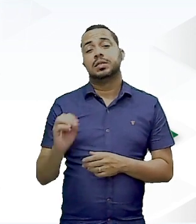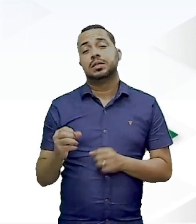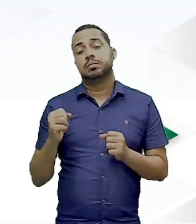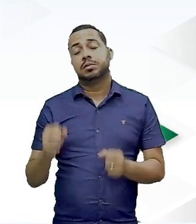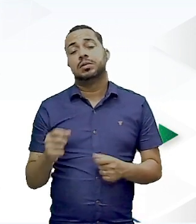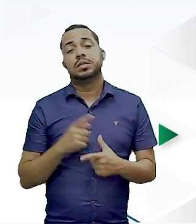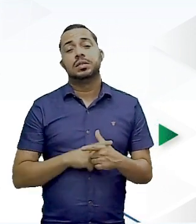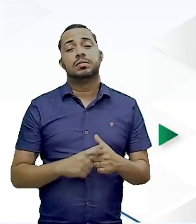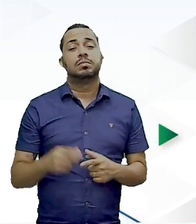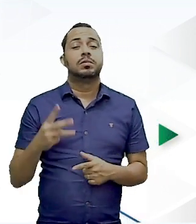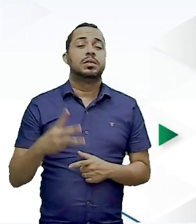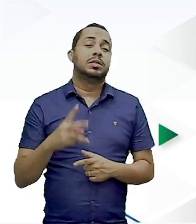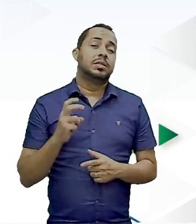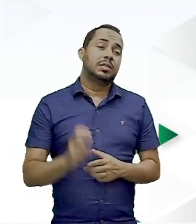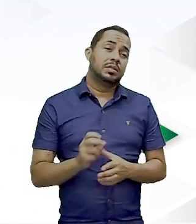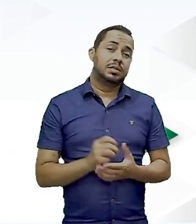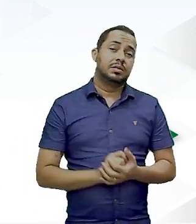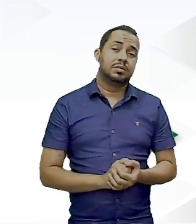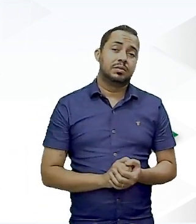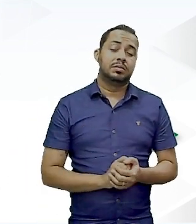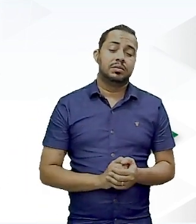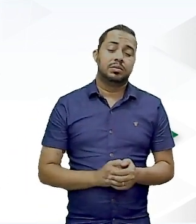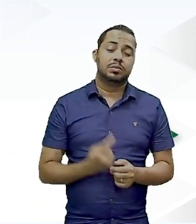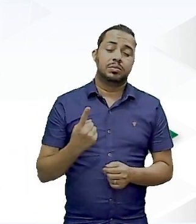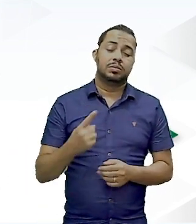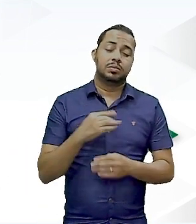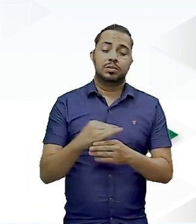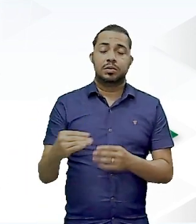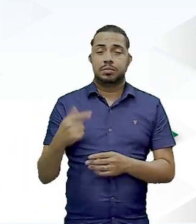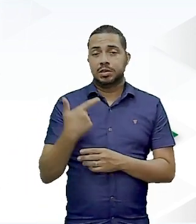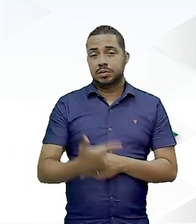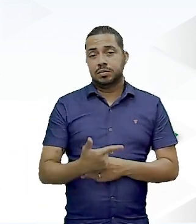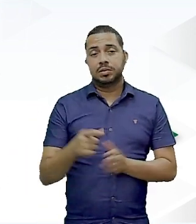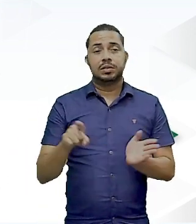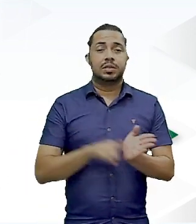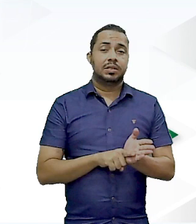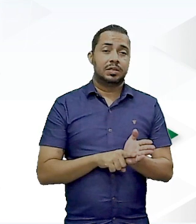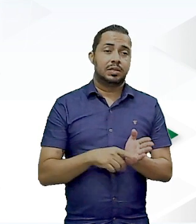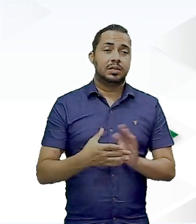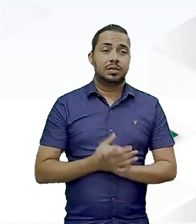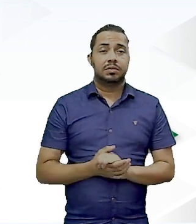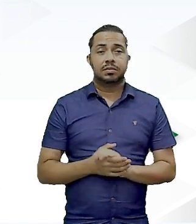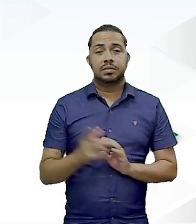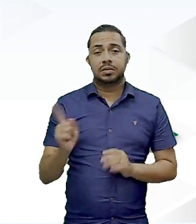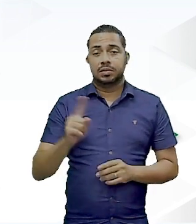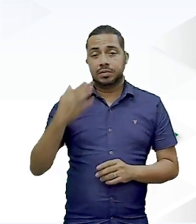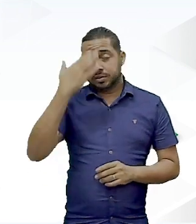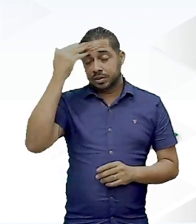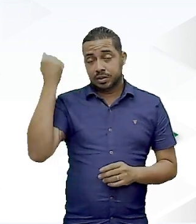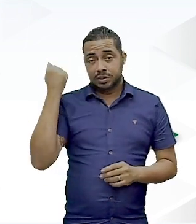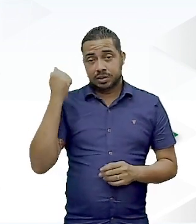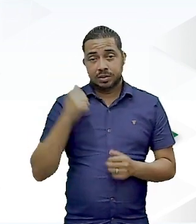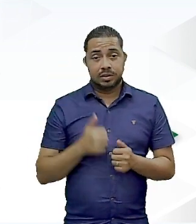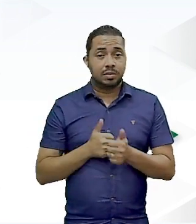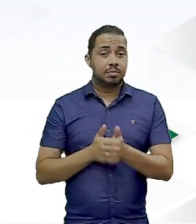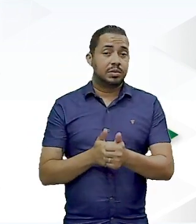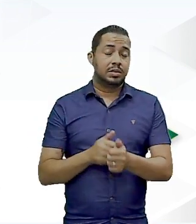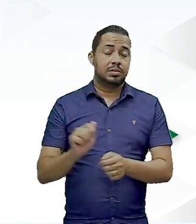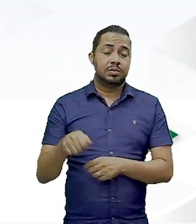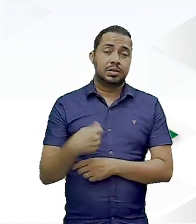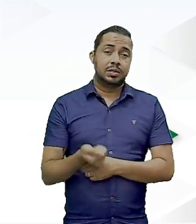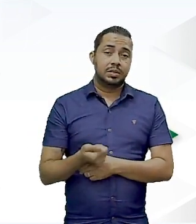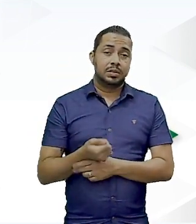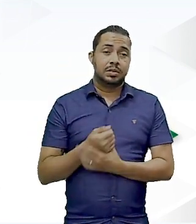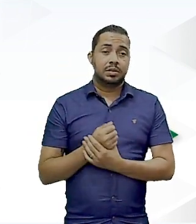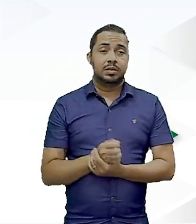ser dividido por 35, vai dar 1 sobre 2 negativos, tá? Não esquece de acompanhar o sinal. Então, eu tenho